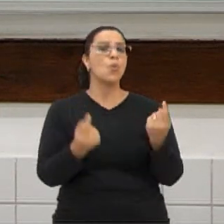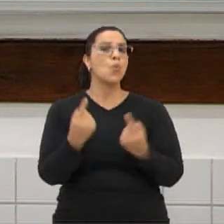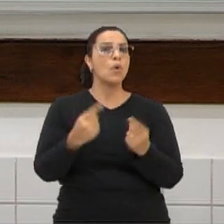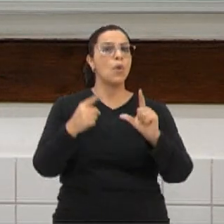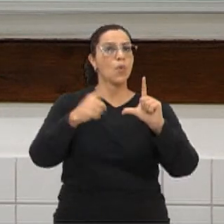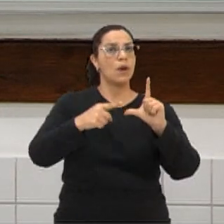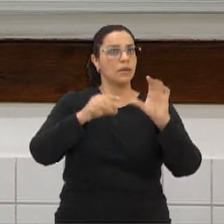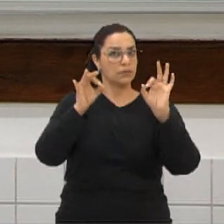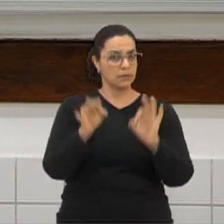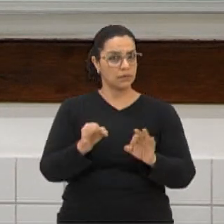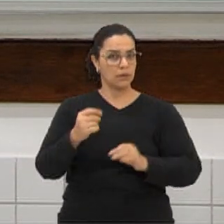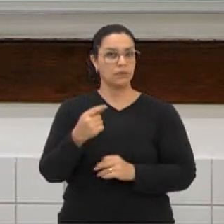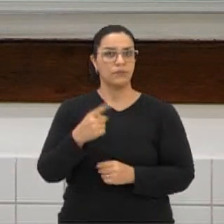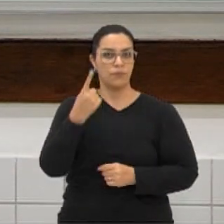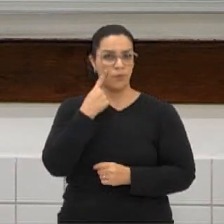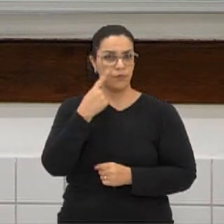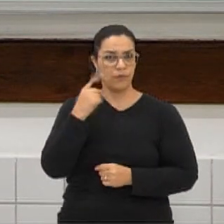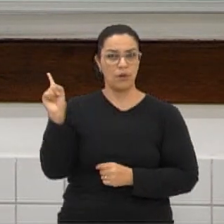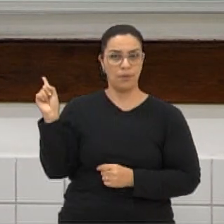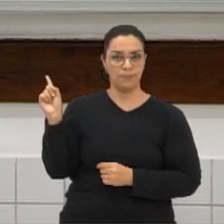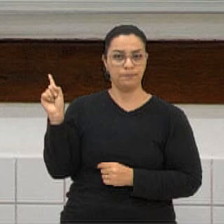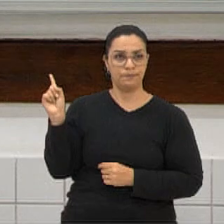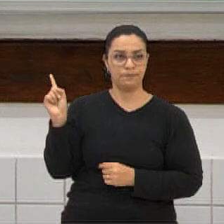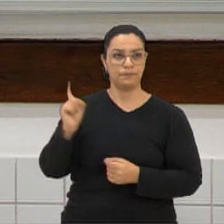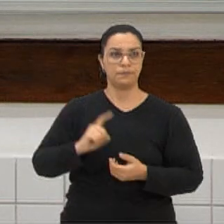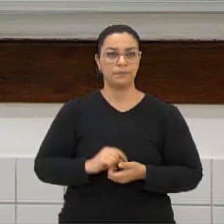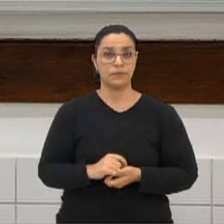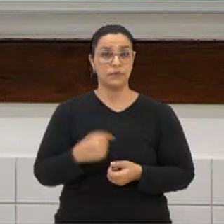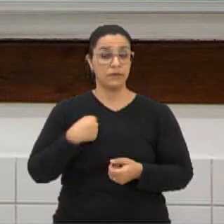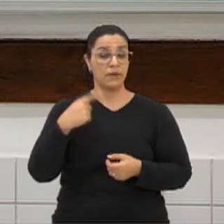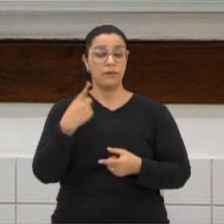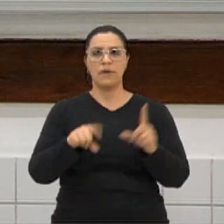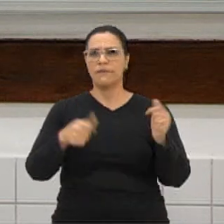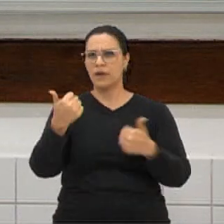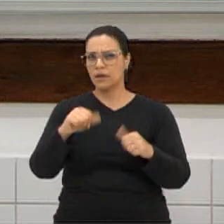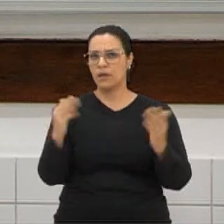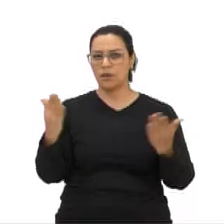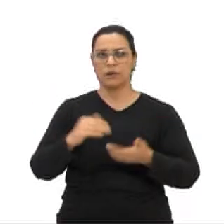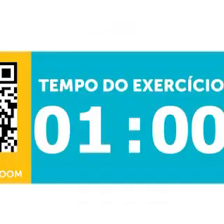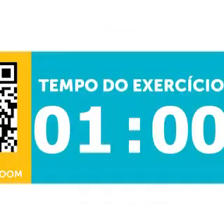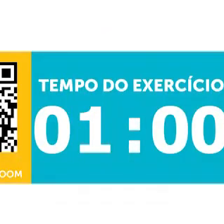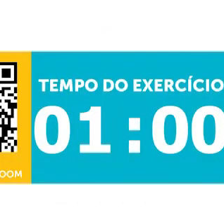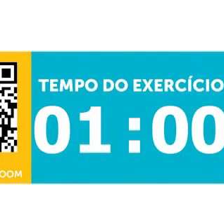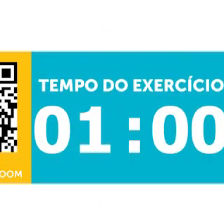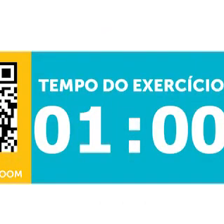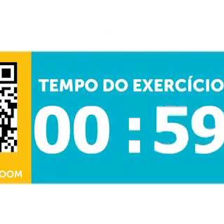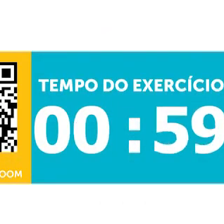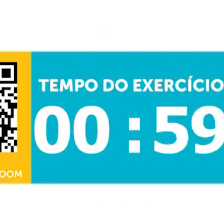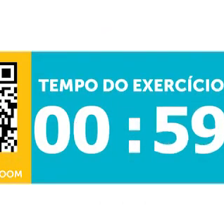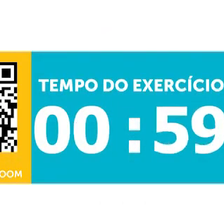qual alternativa é correta. Vão aparecer as alternativas na tela para você analisá-las.